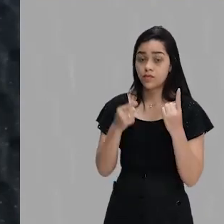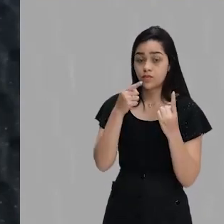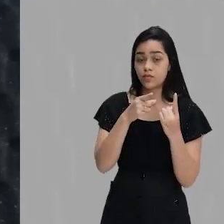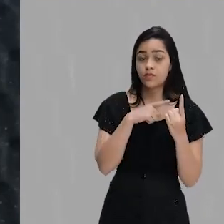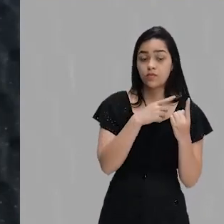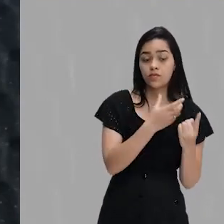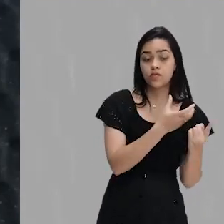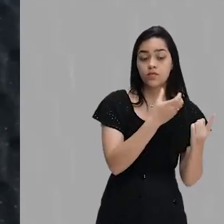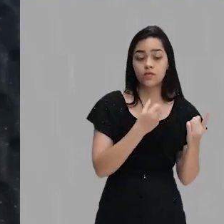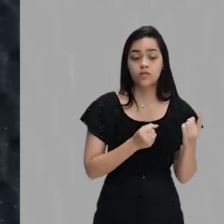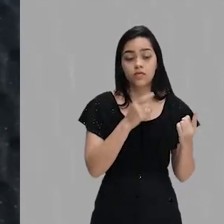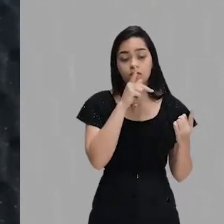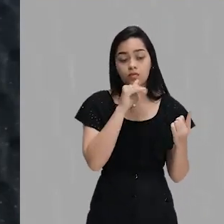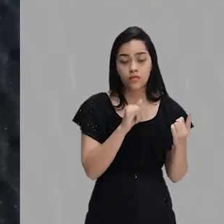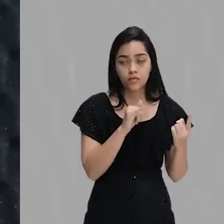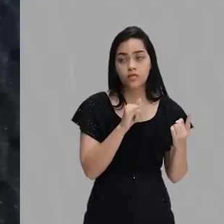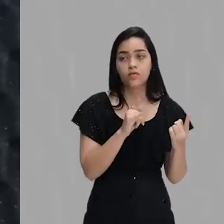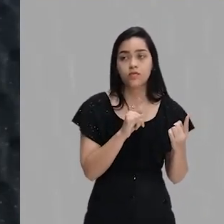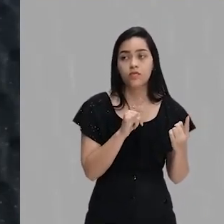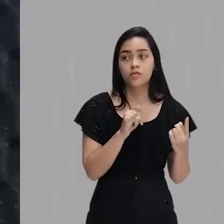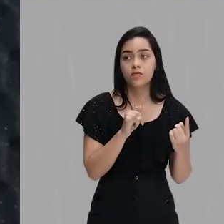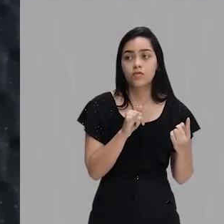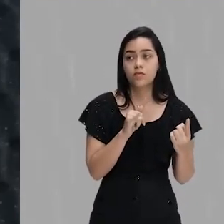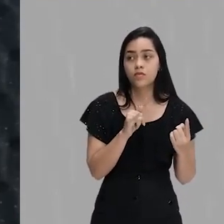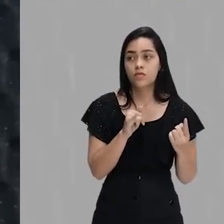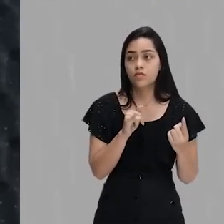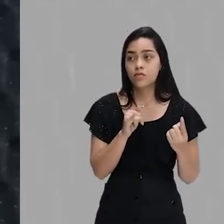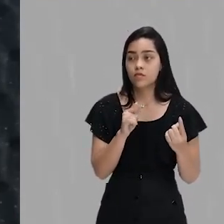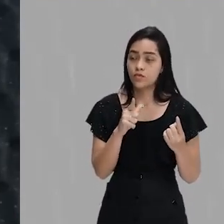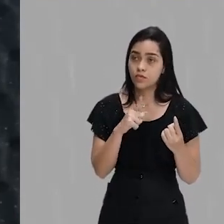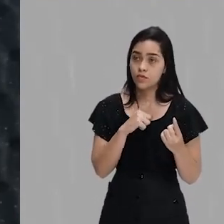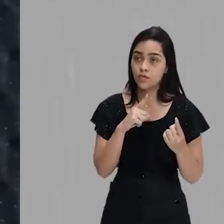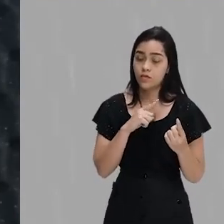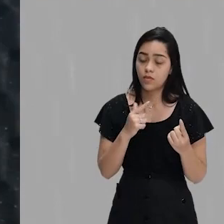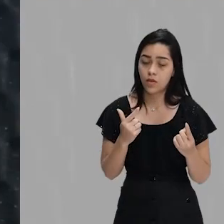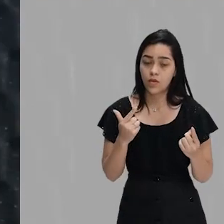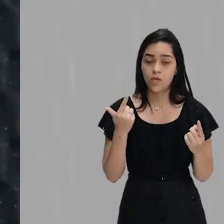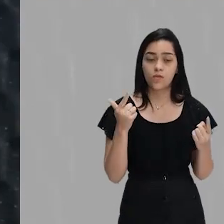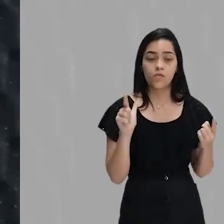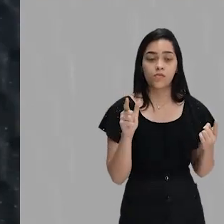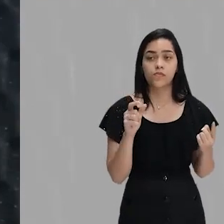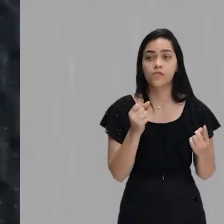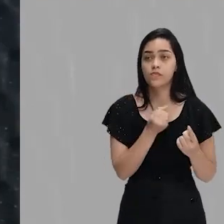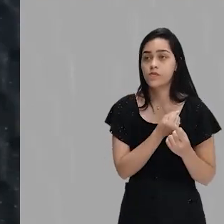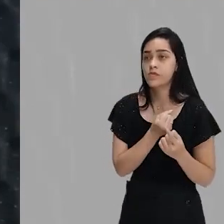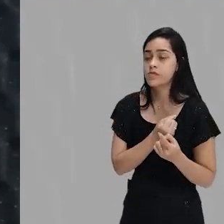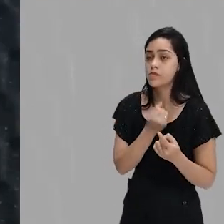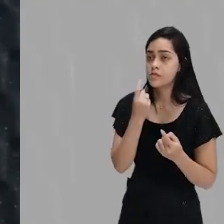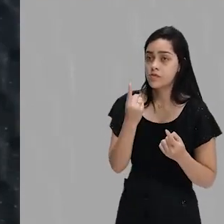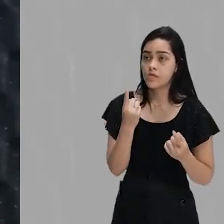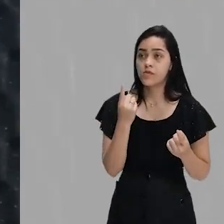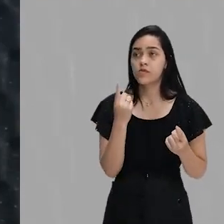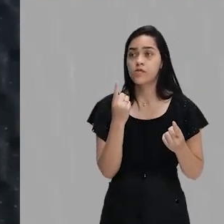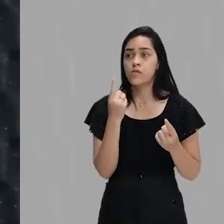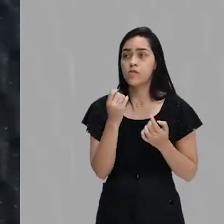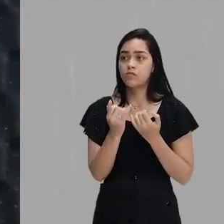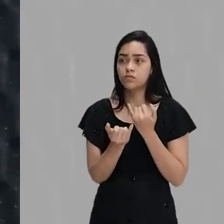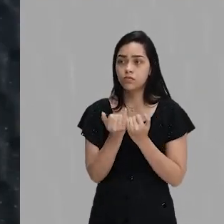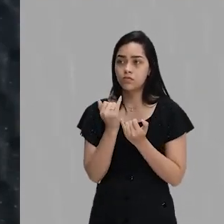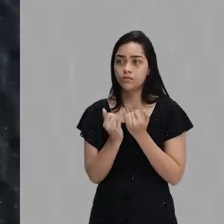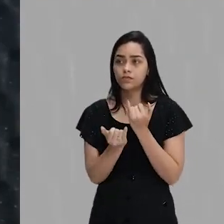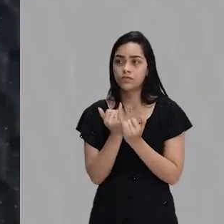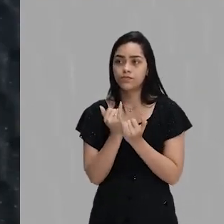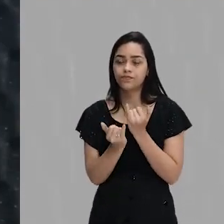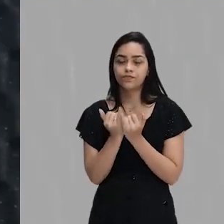eu recebi do meu pai. No caso, eu tenho um outro cromossomo número 1 que tem o formato parecido, que